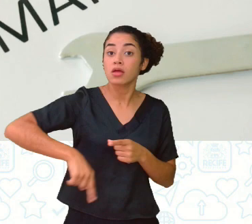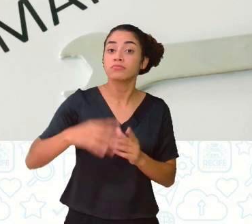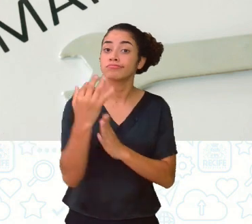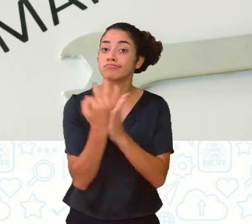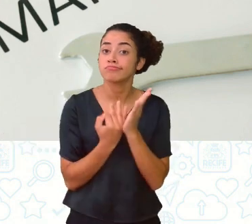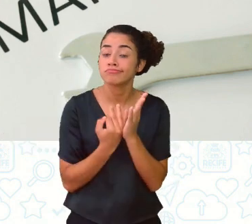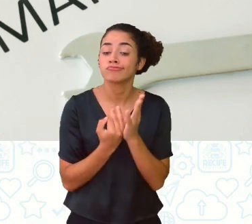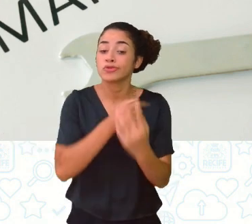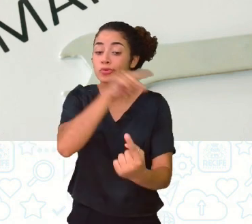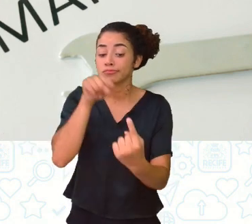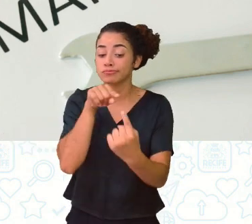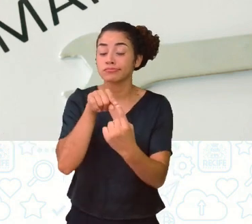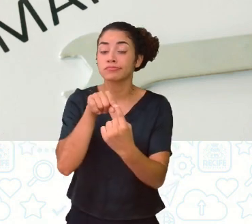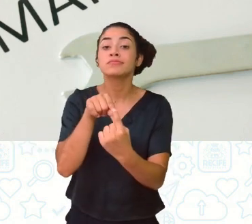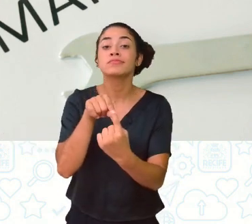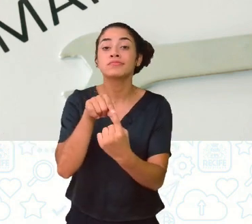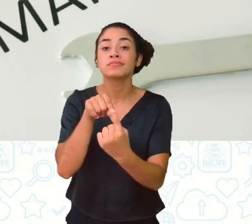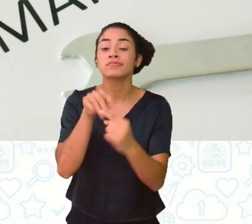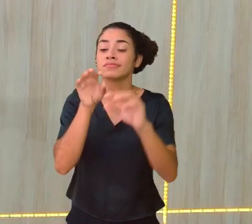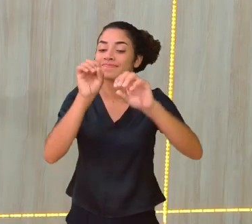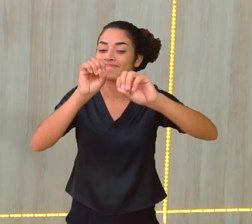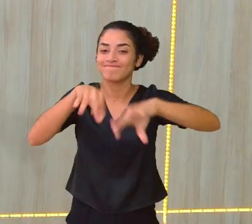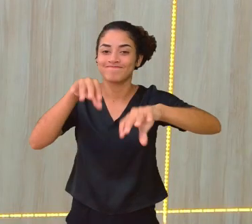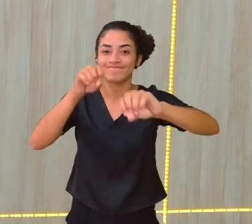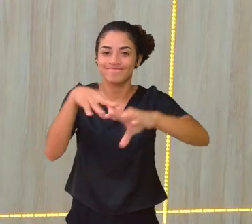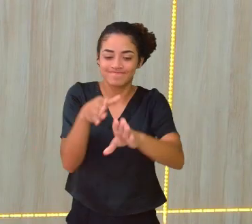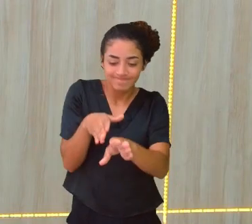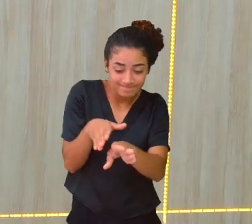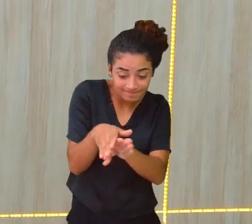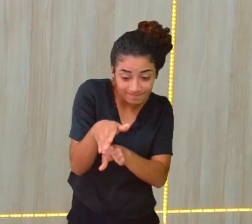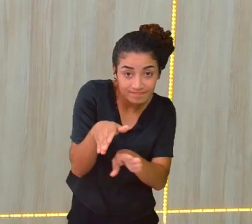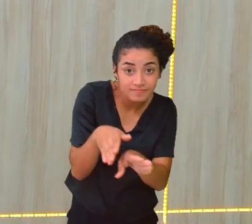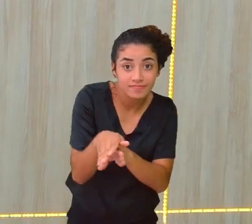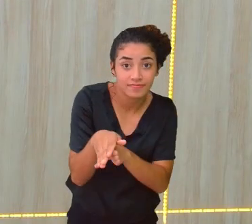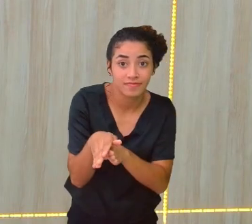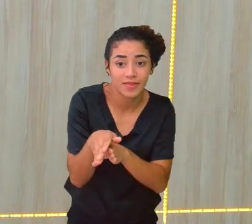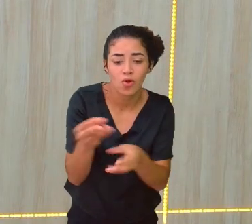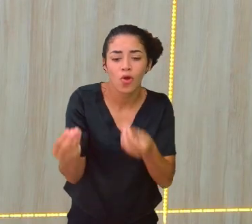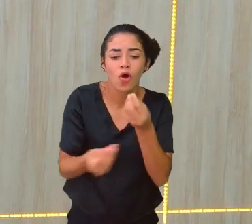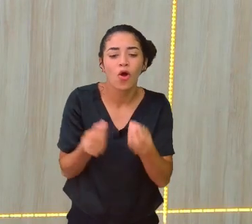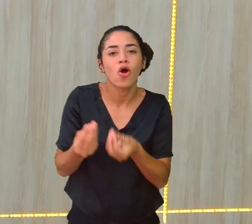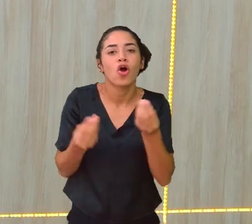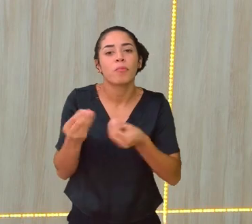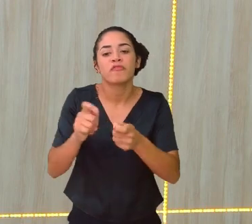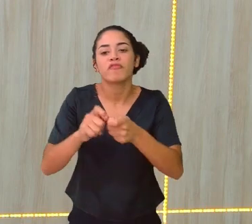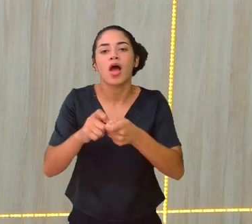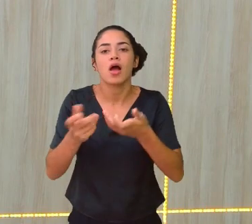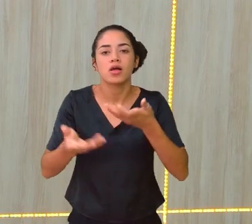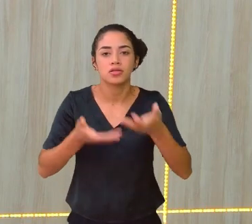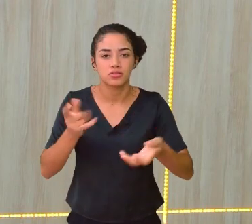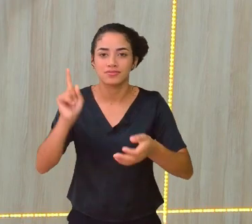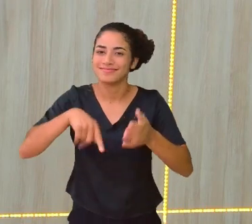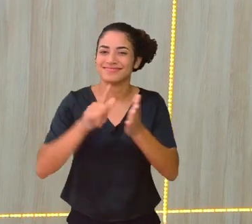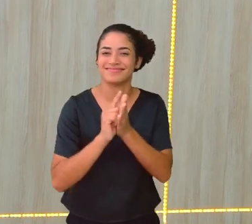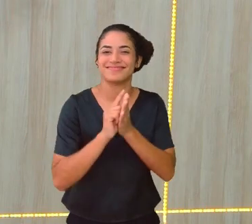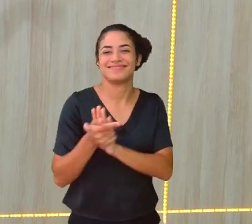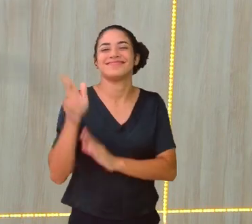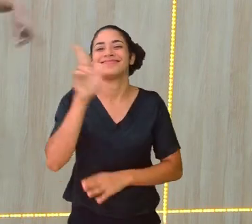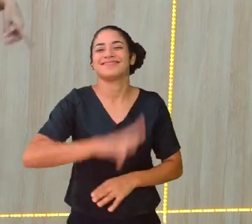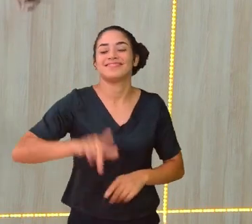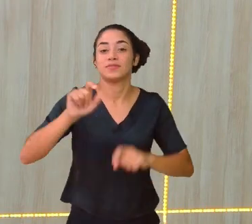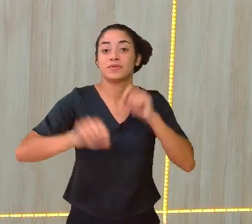vão objetivar o quê? Instruir. Falar como se faz. Inclusive, são gêneros que usam bastante de um